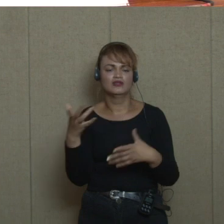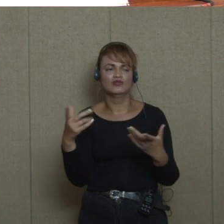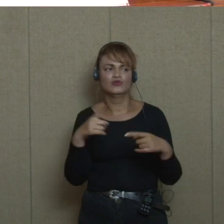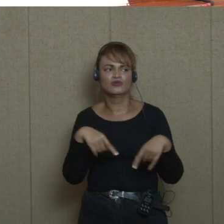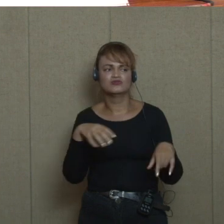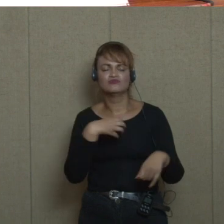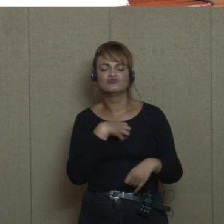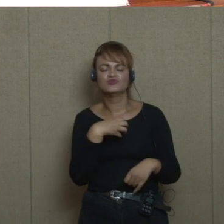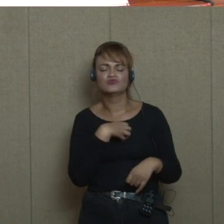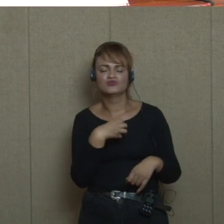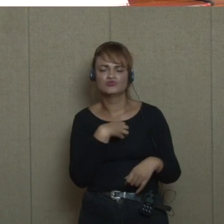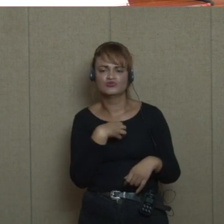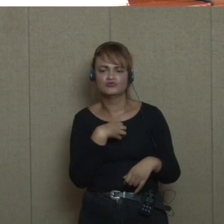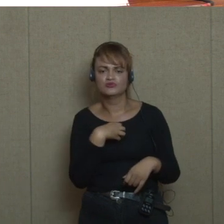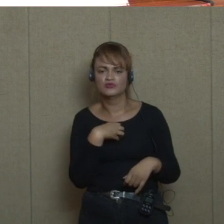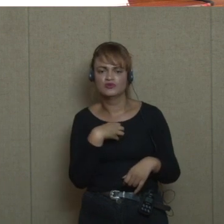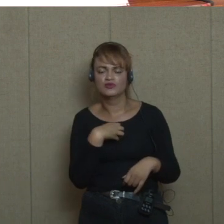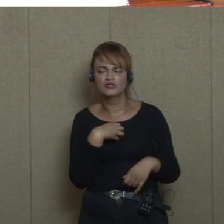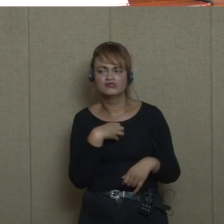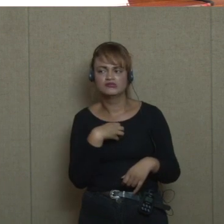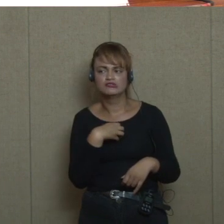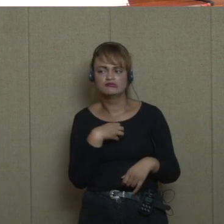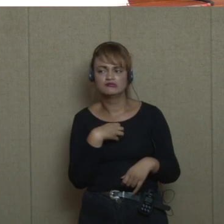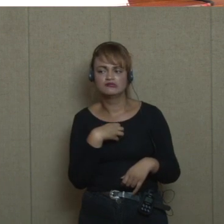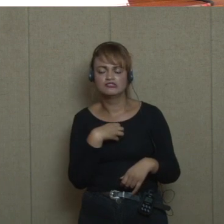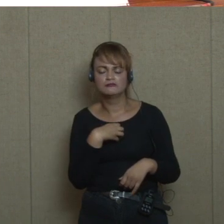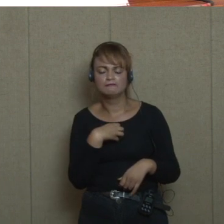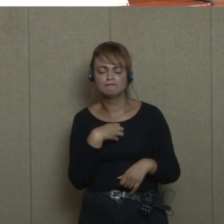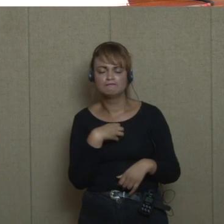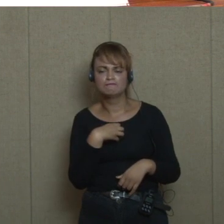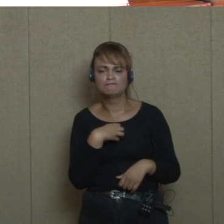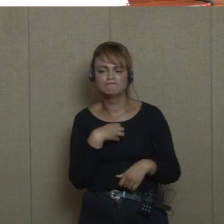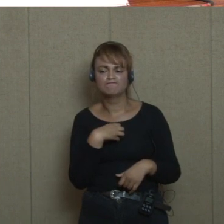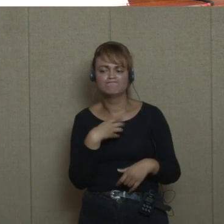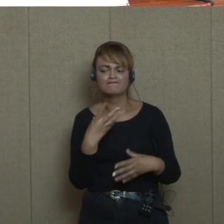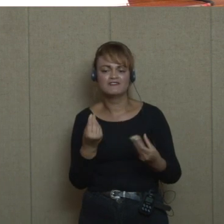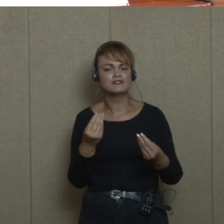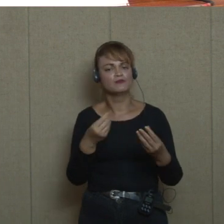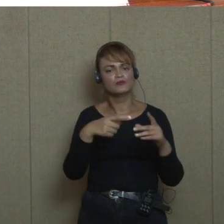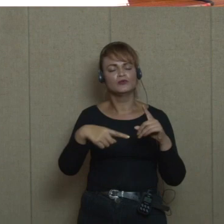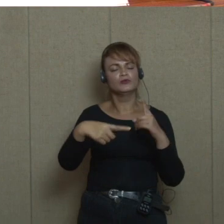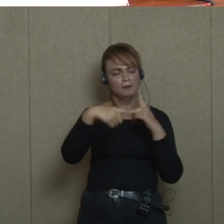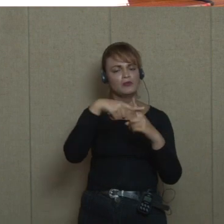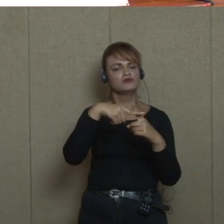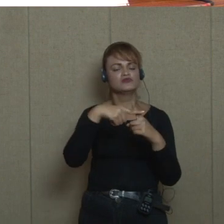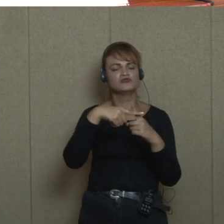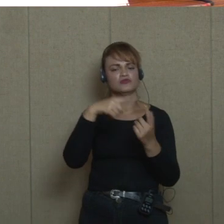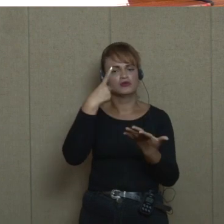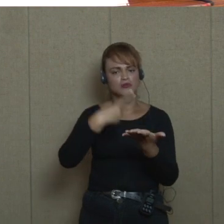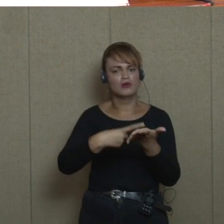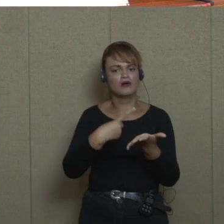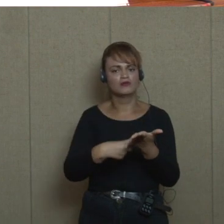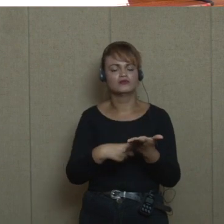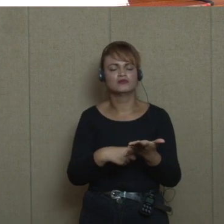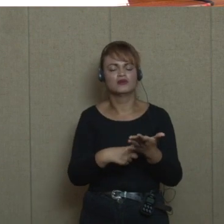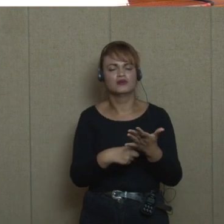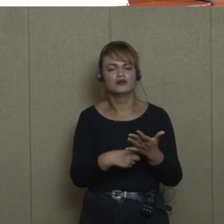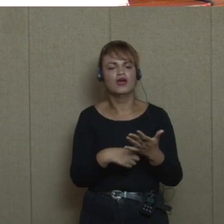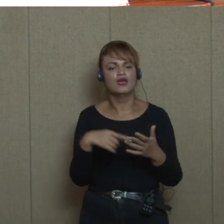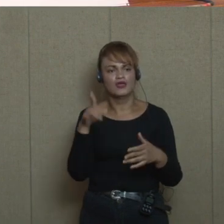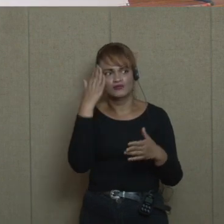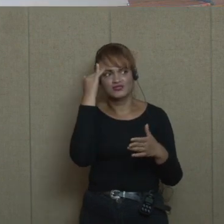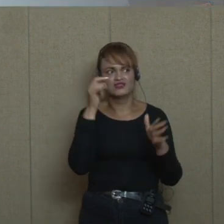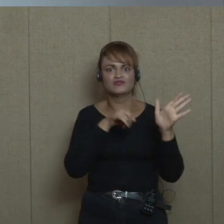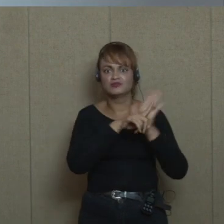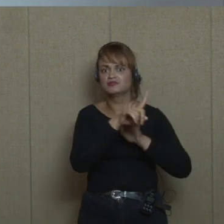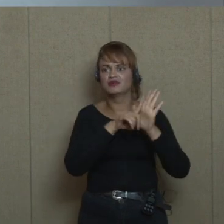o país está sendo, o que vai ser muito positivo para o acordo, o que é ótimo. Eu sei que vocês estão fazendo perguntas, nós